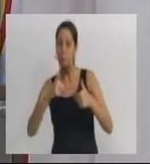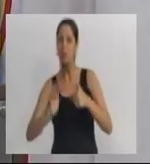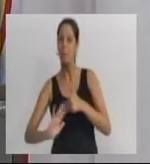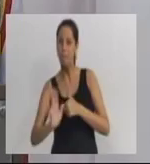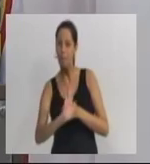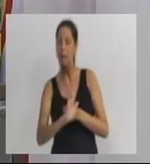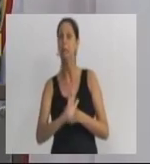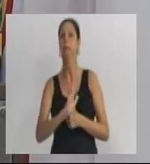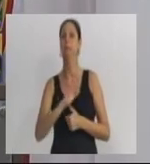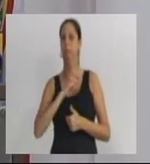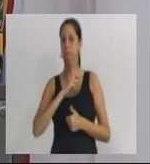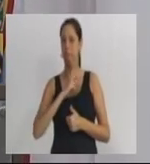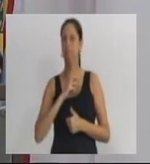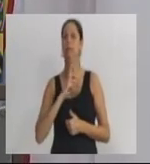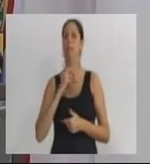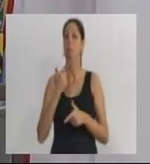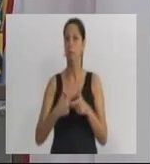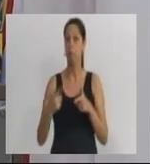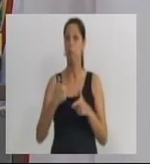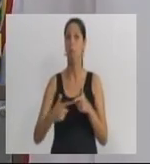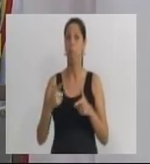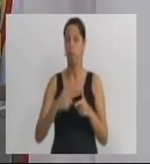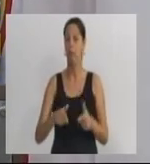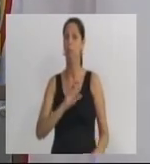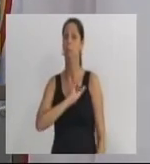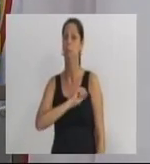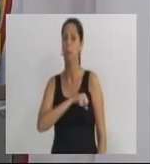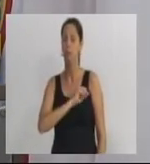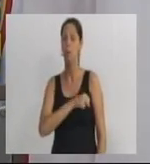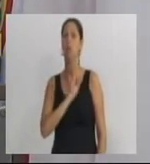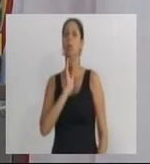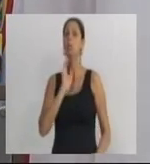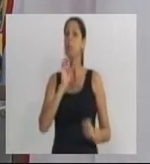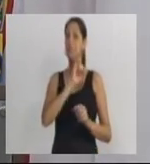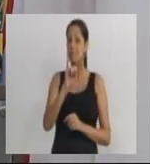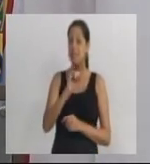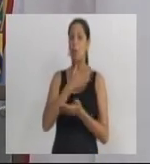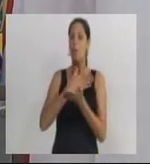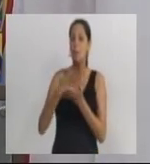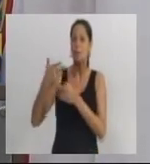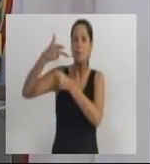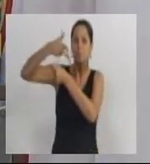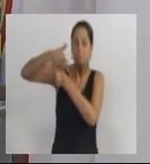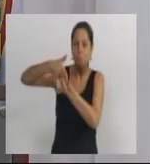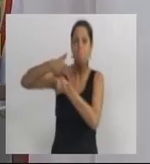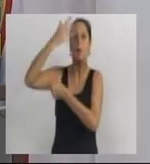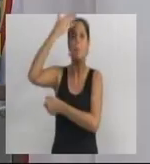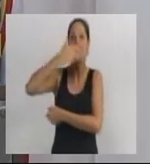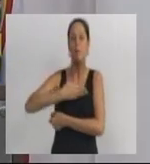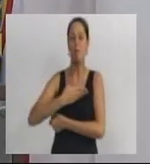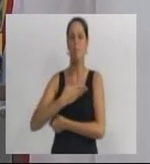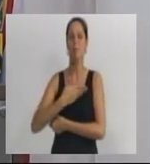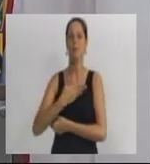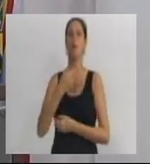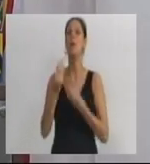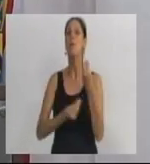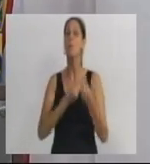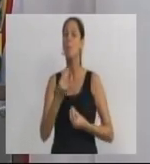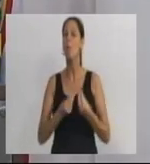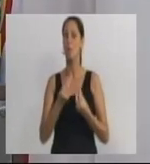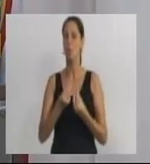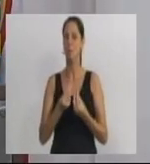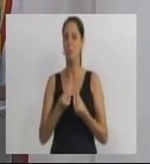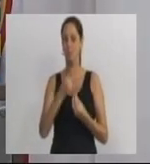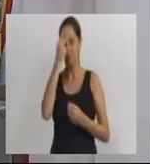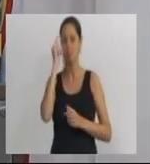animais, esses vídeos aí de circuito interno pode inibir um pouco essas ações. Senhor presidente, vou